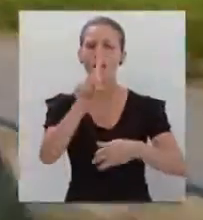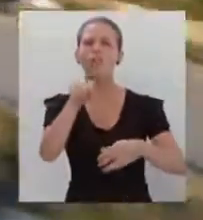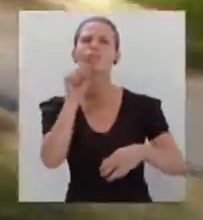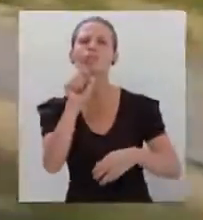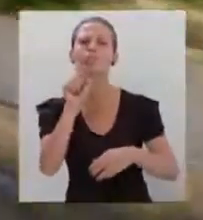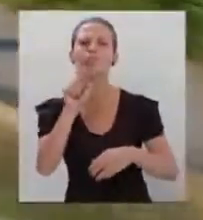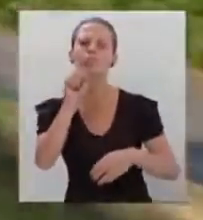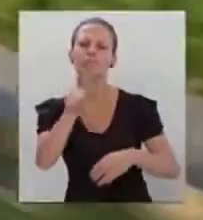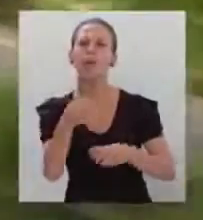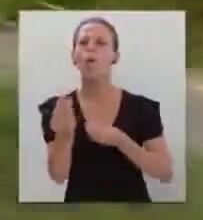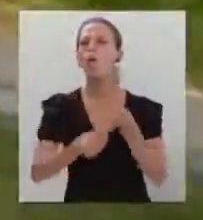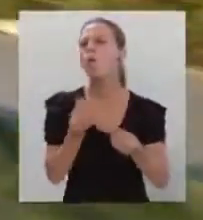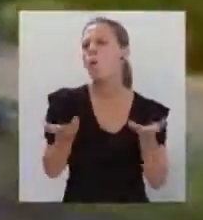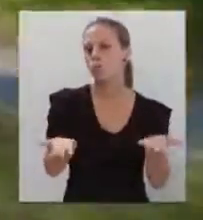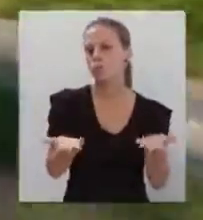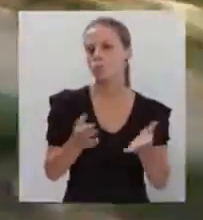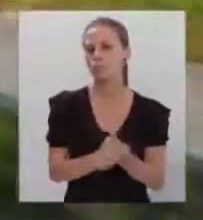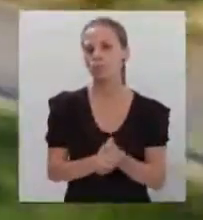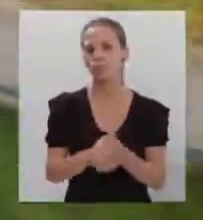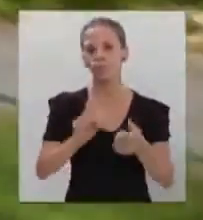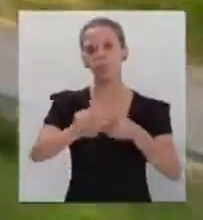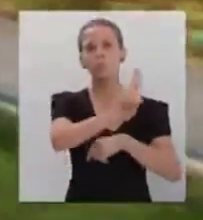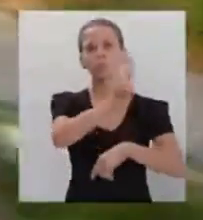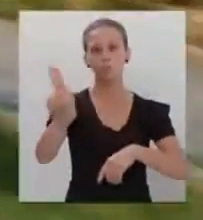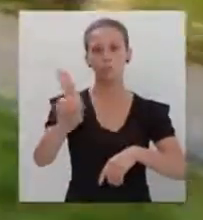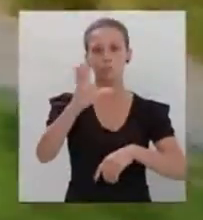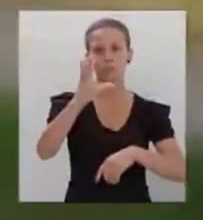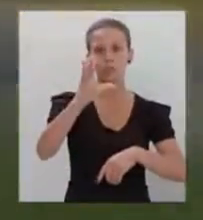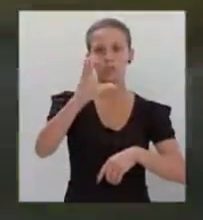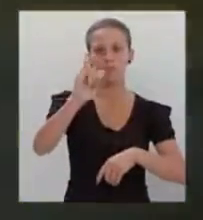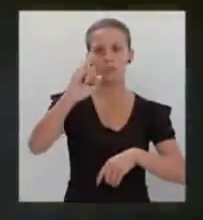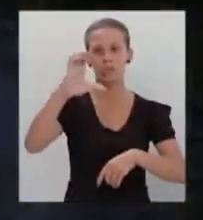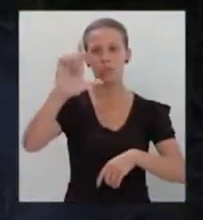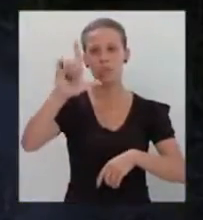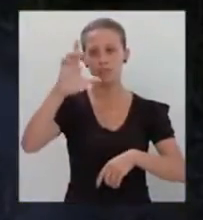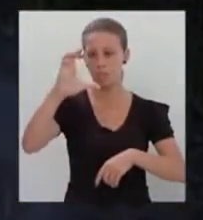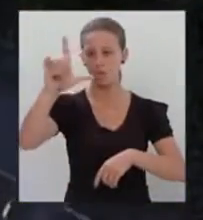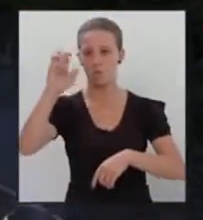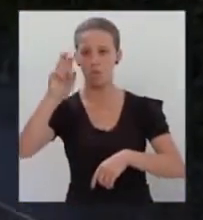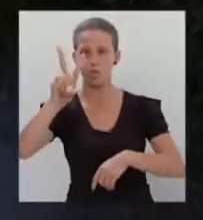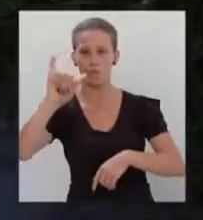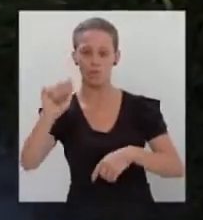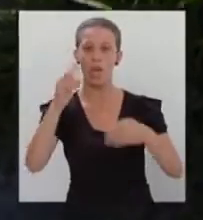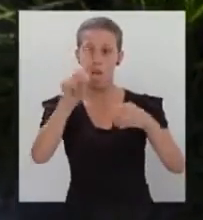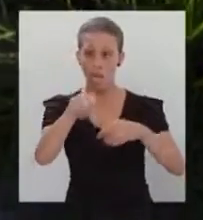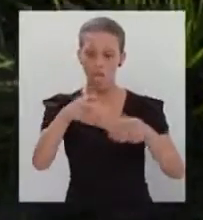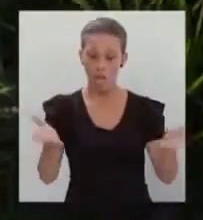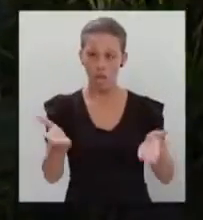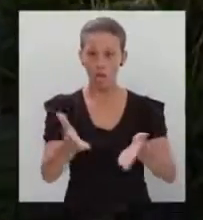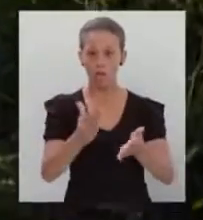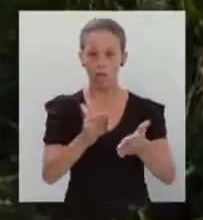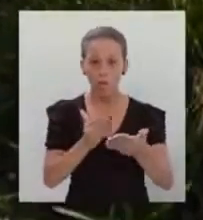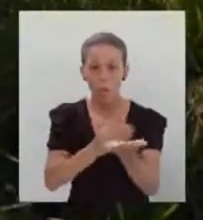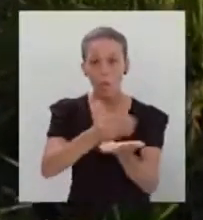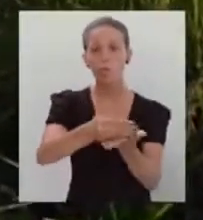assunto ganha predominância e atende pelo nome de ciclovia. É justamente neste ponto, na entrada do